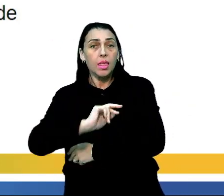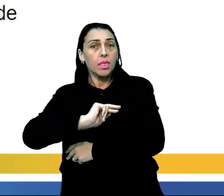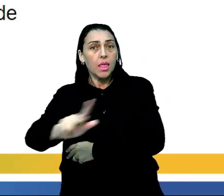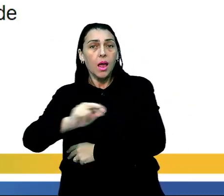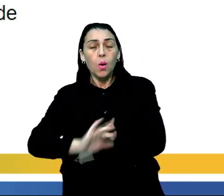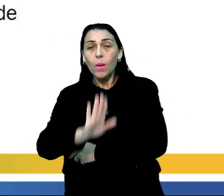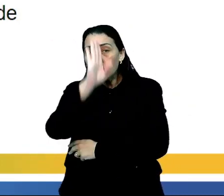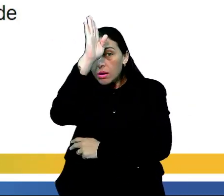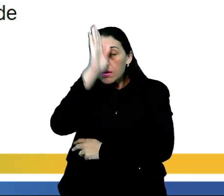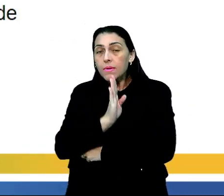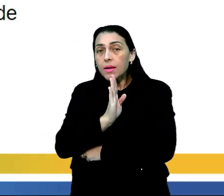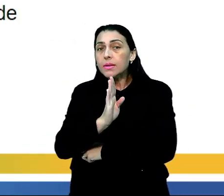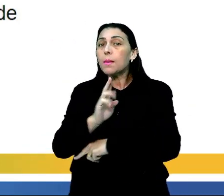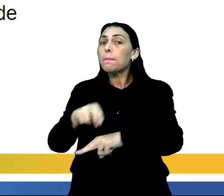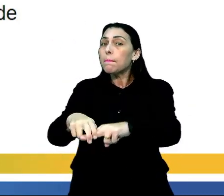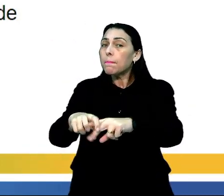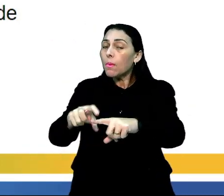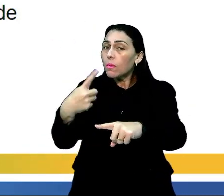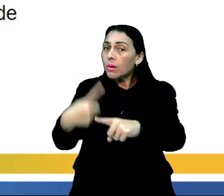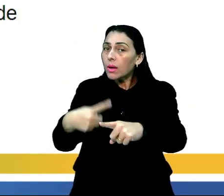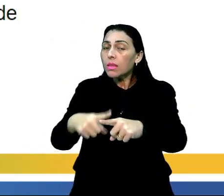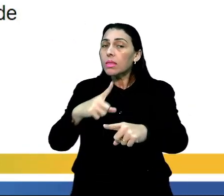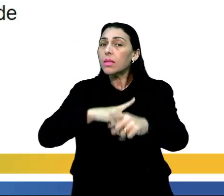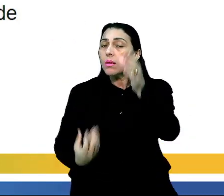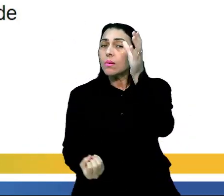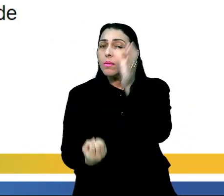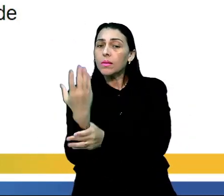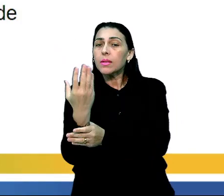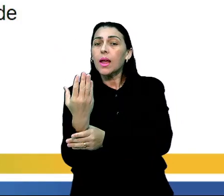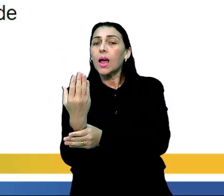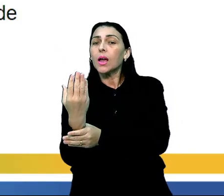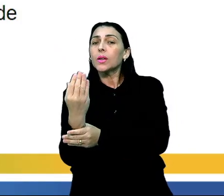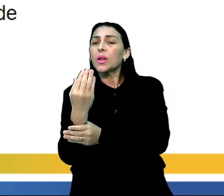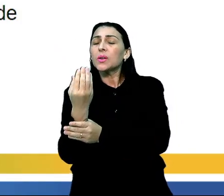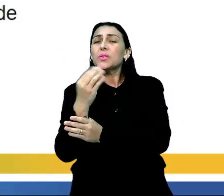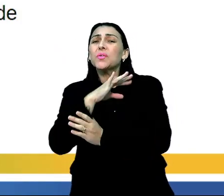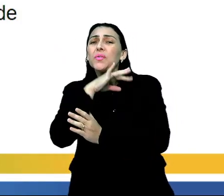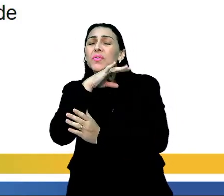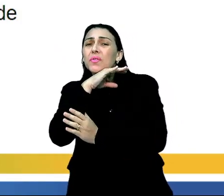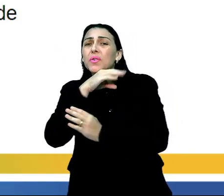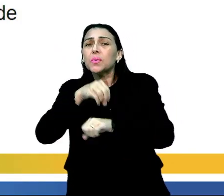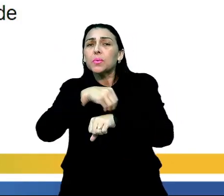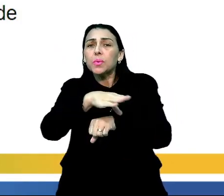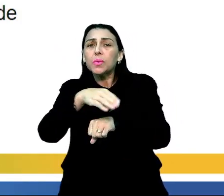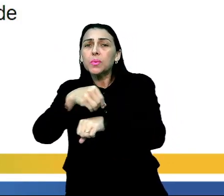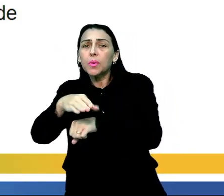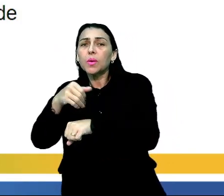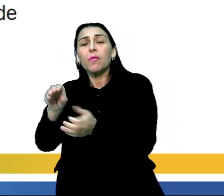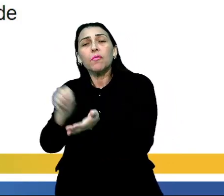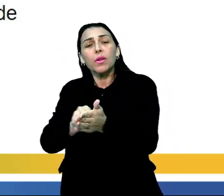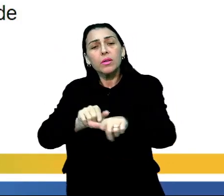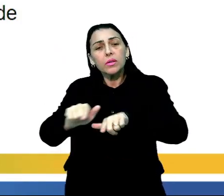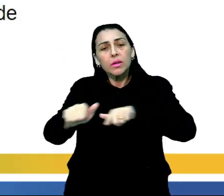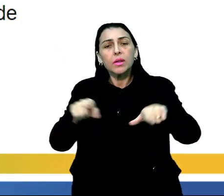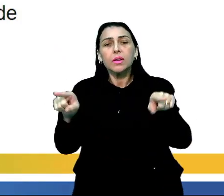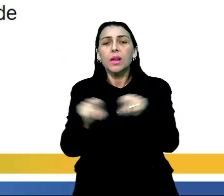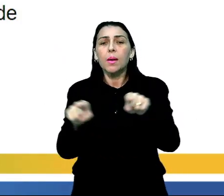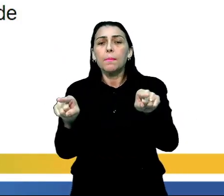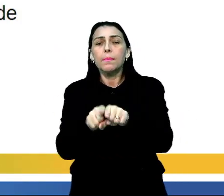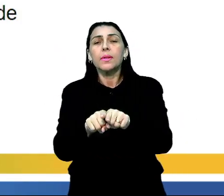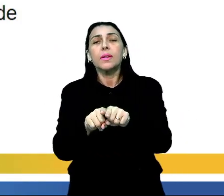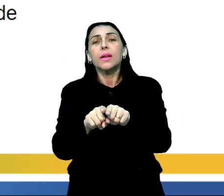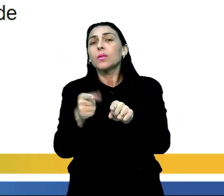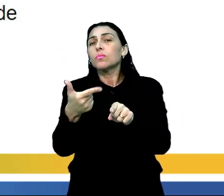é gratuita, pois tem origem na péssima distribuição de renda, no desemprego e